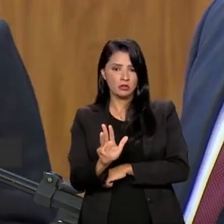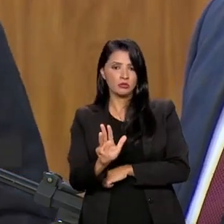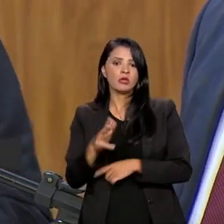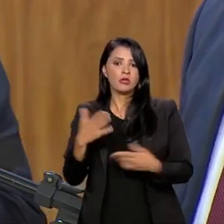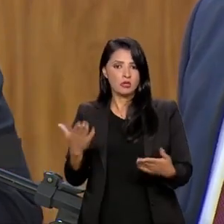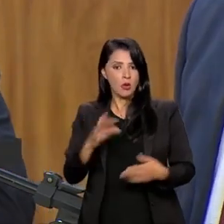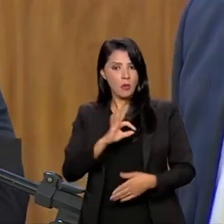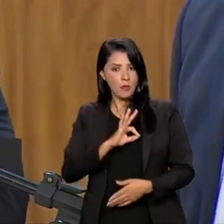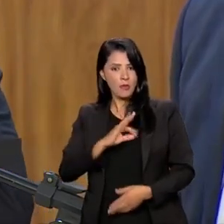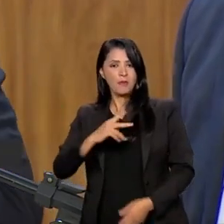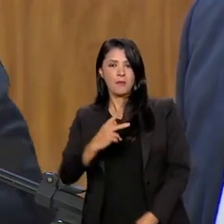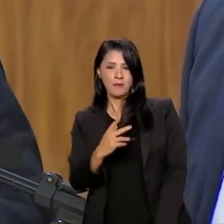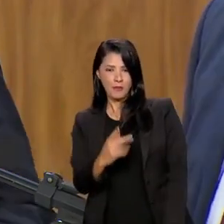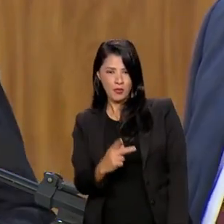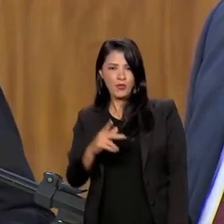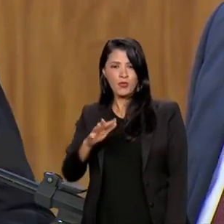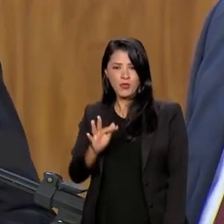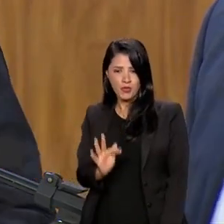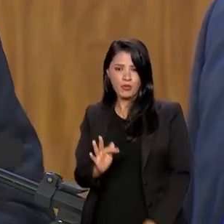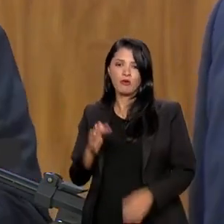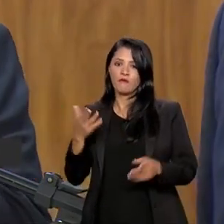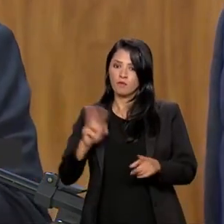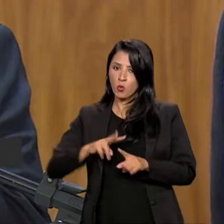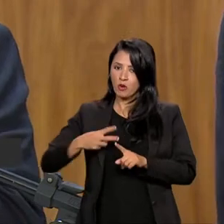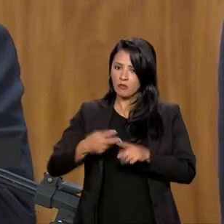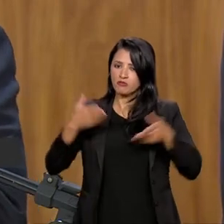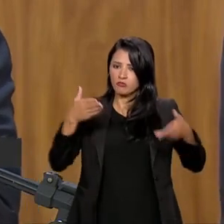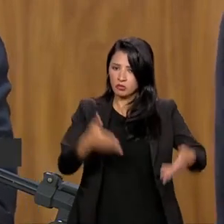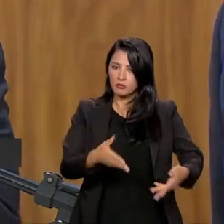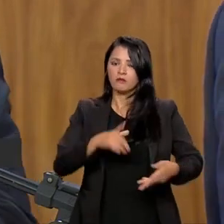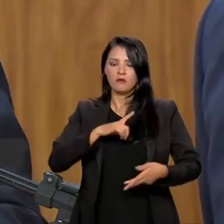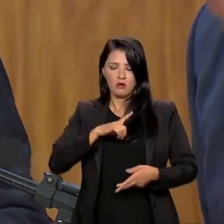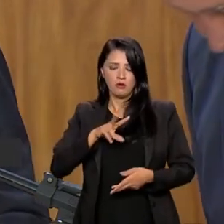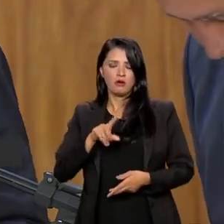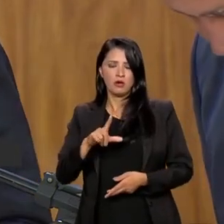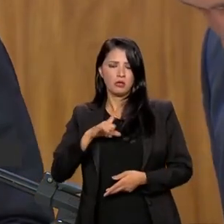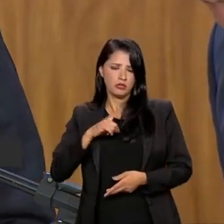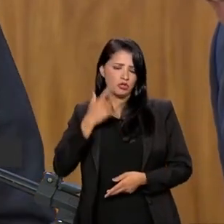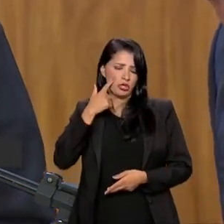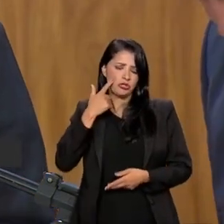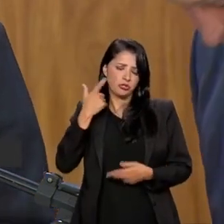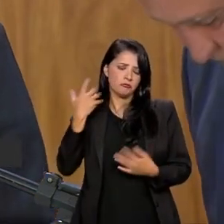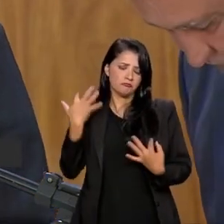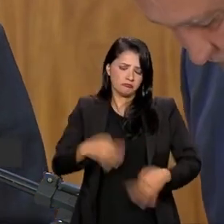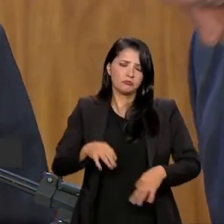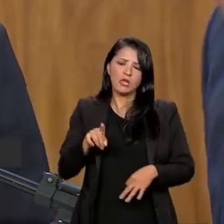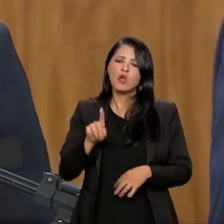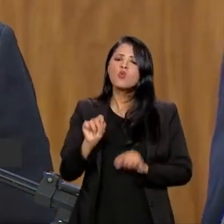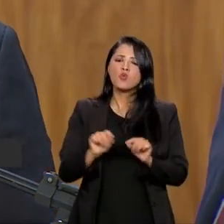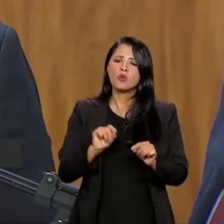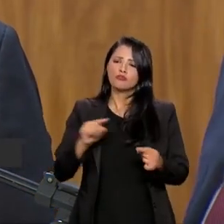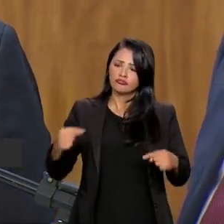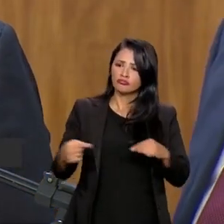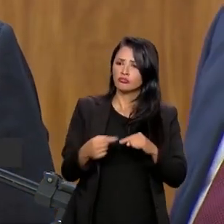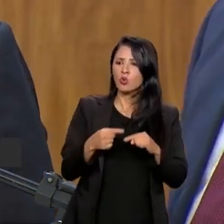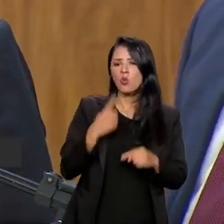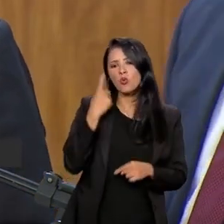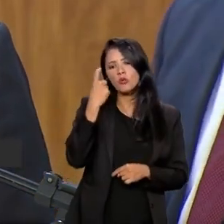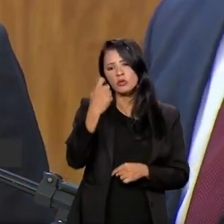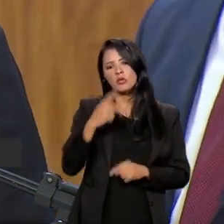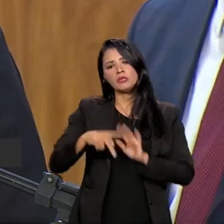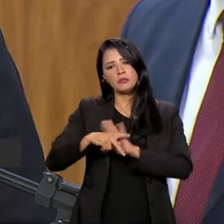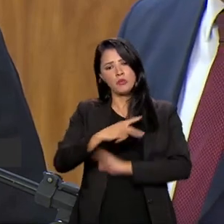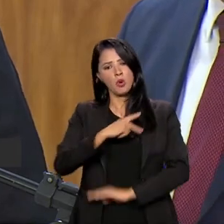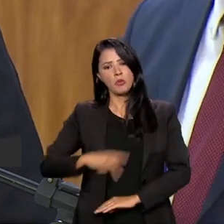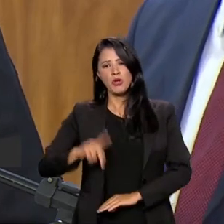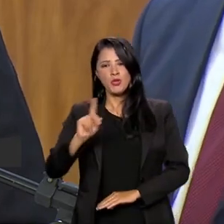Então, a Polícia Federal participará duplamente e nós consideramos que isto é compatível com o interesse público. Não é uma